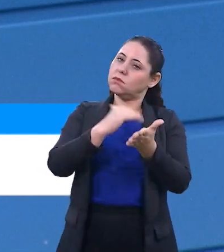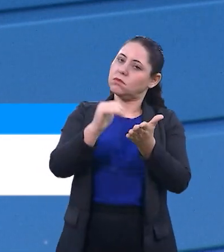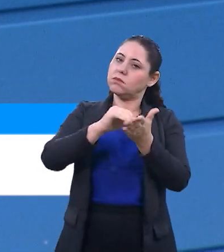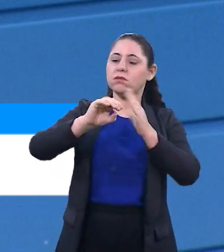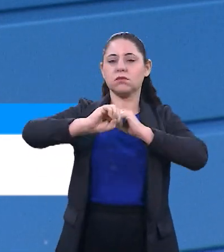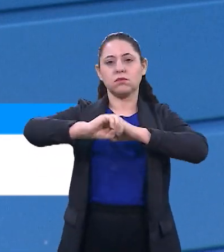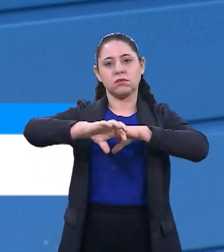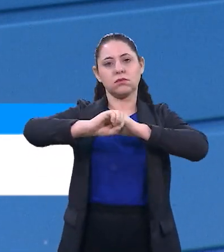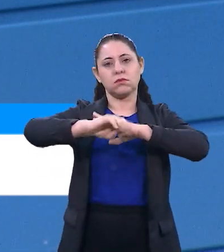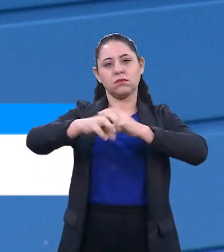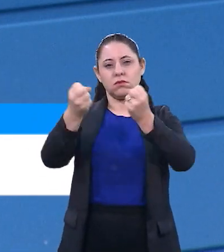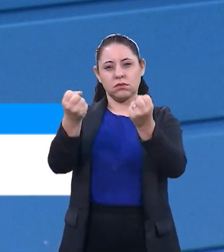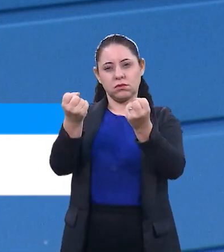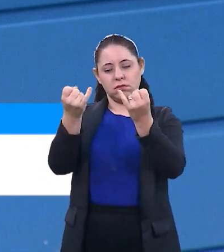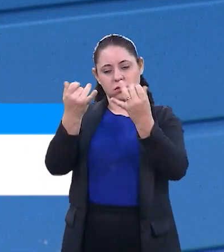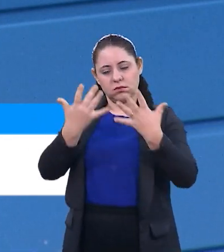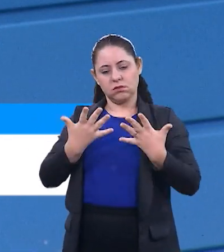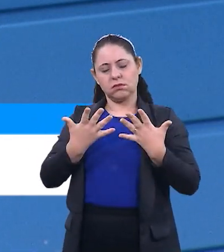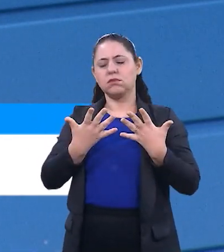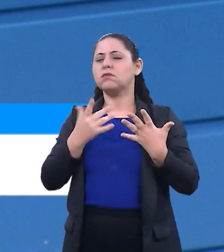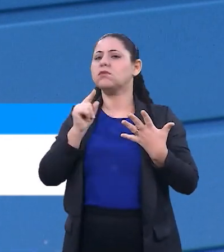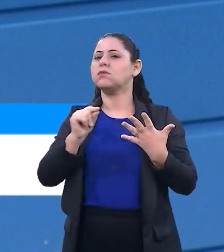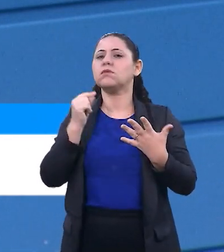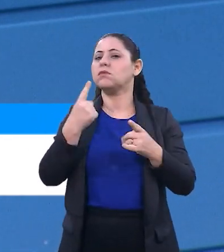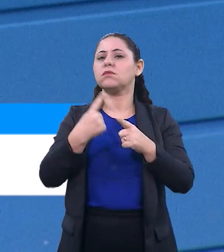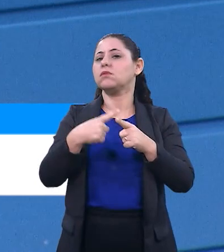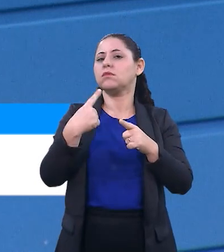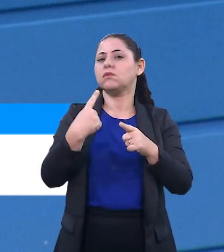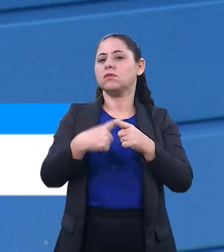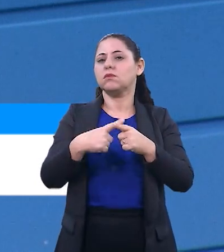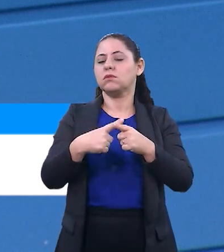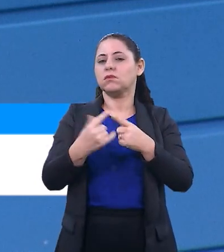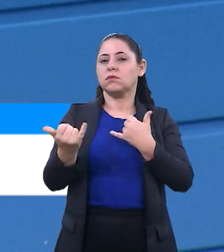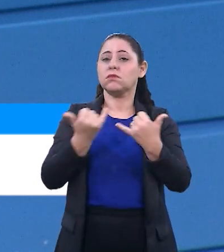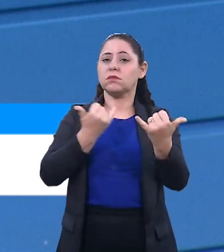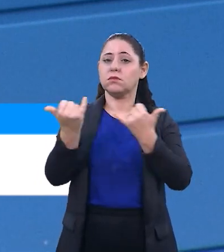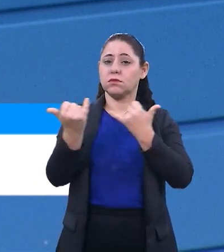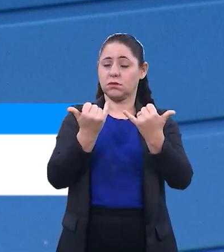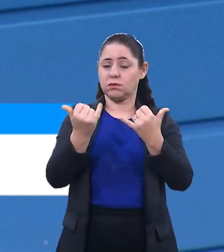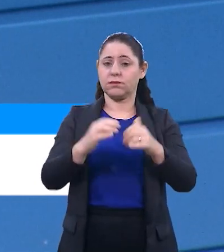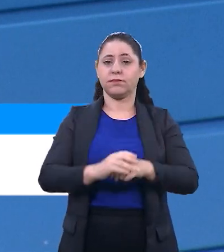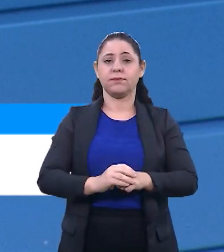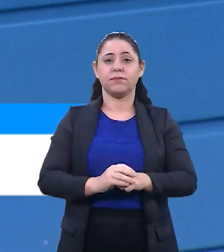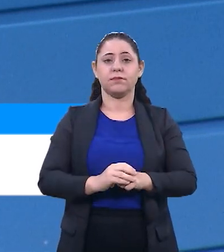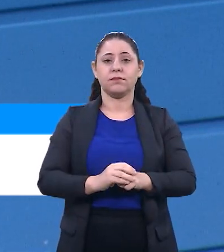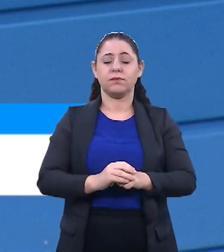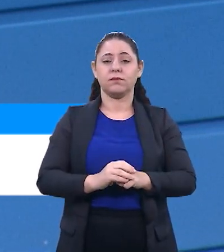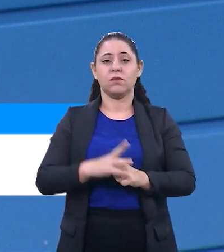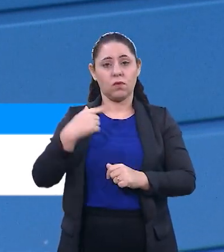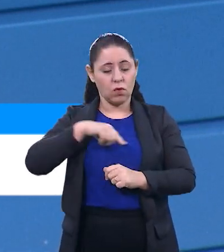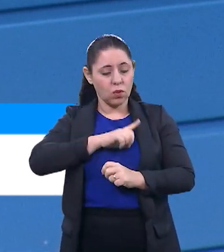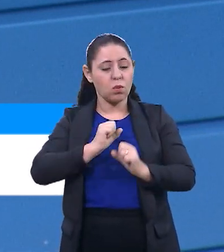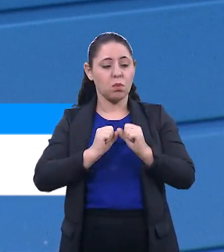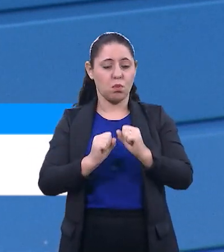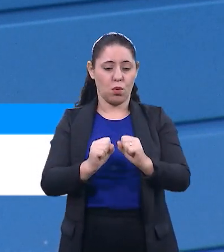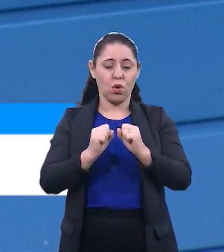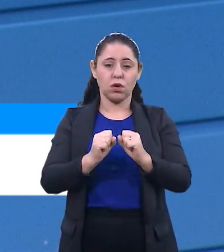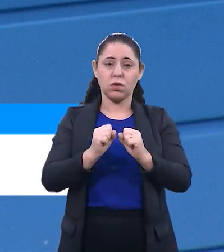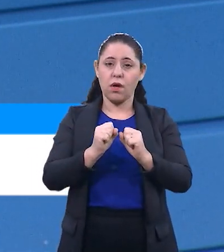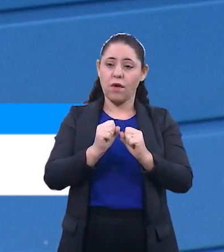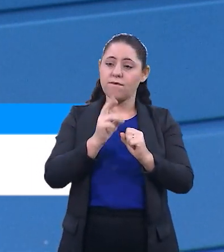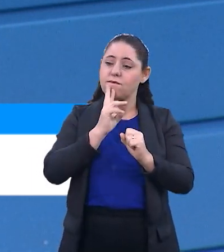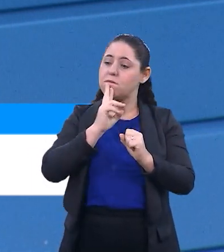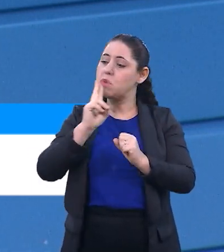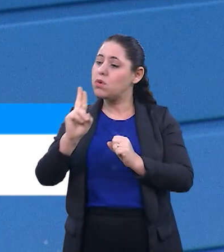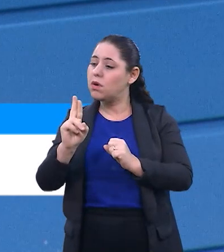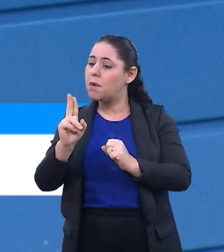governador e ao secretário para que nos forneça estas informações, a fim de que nós